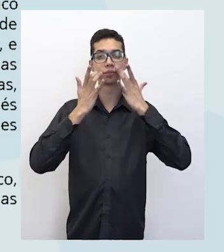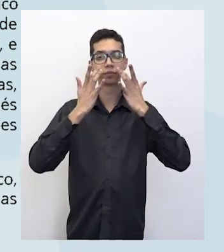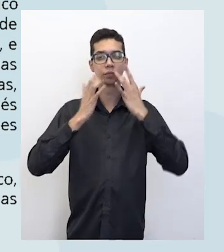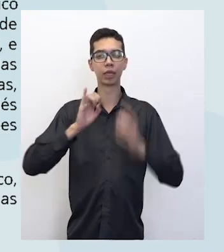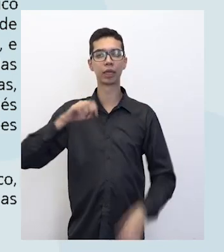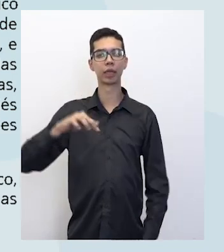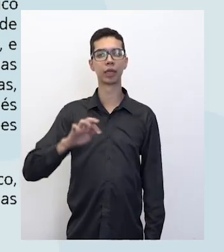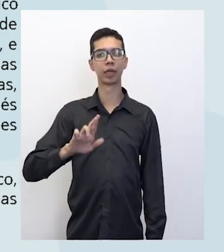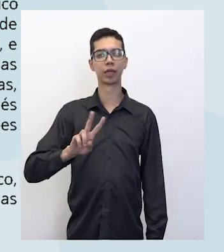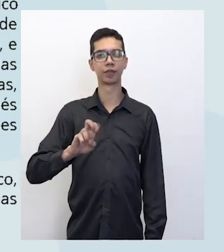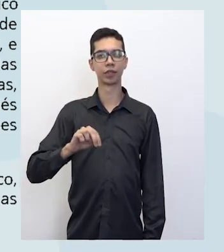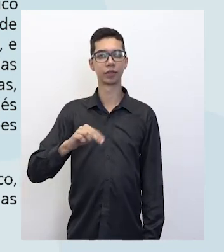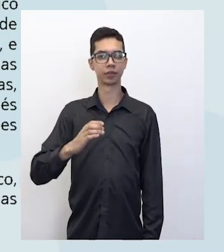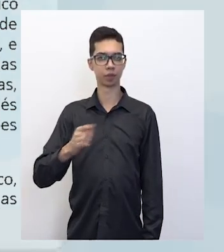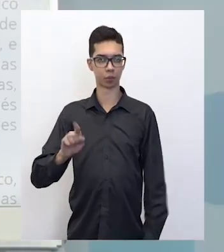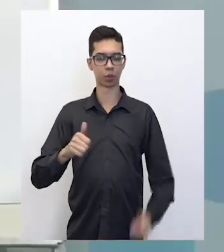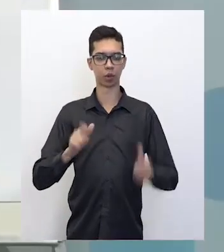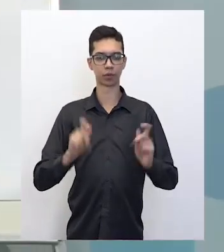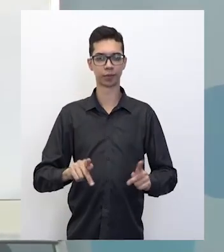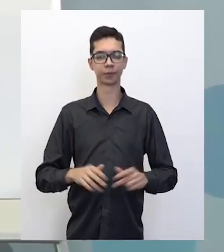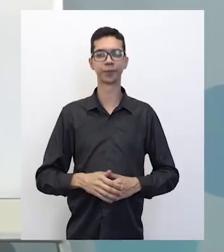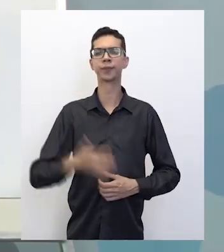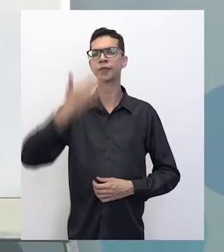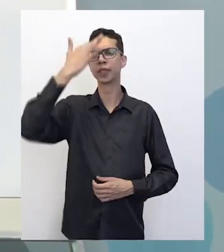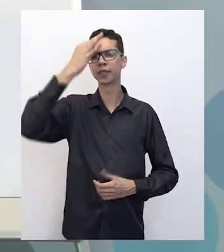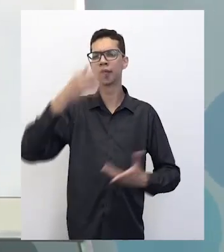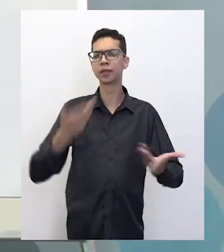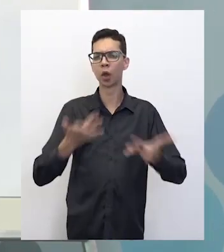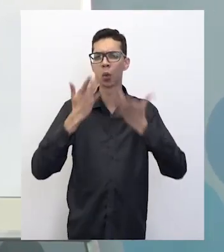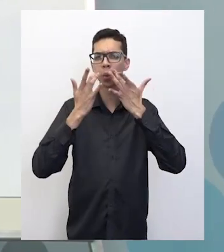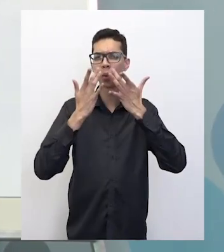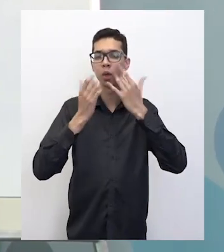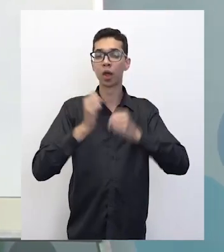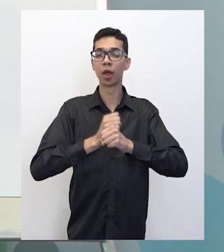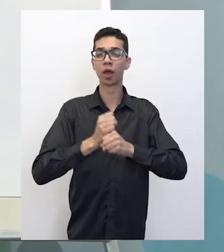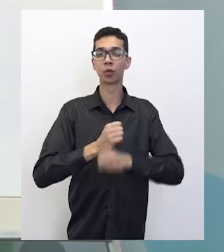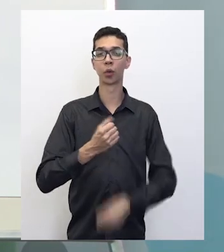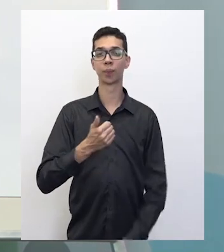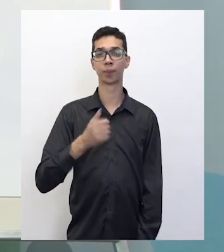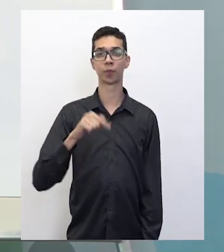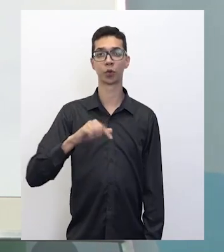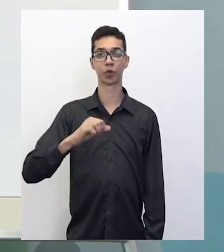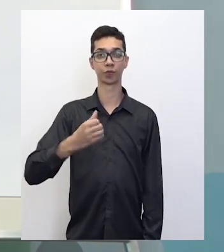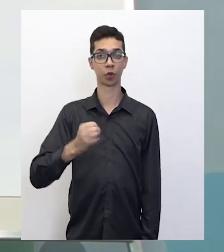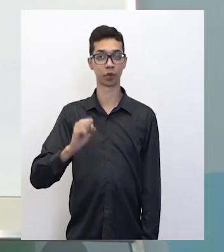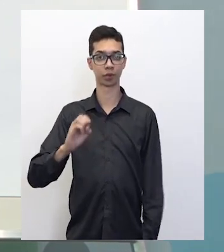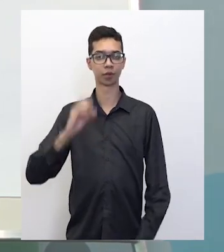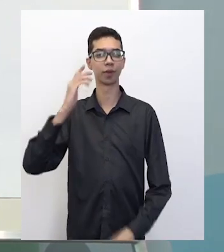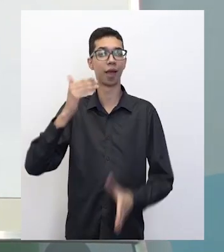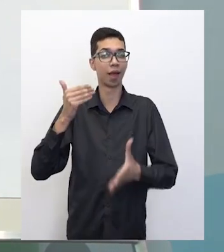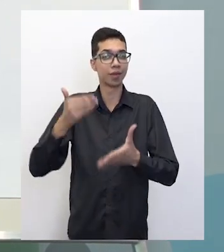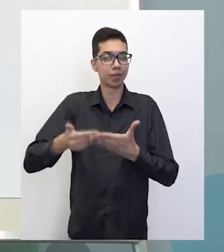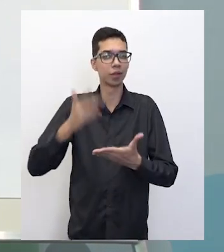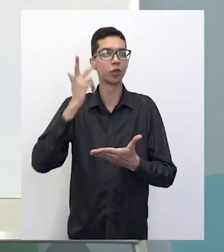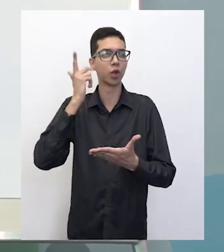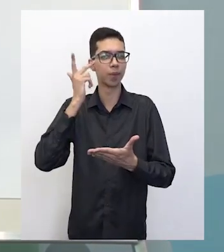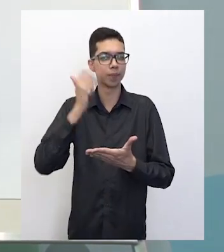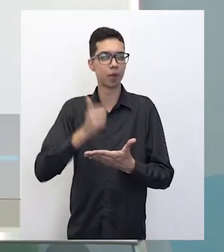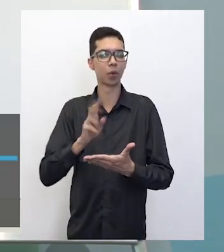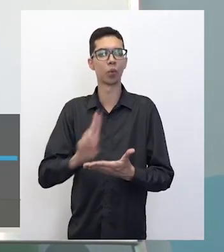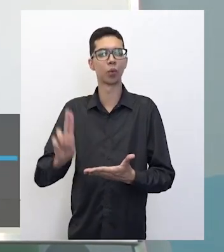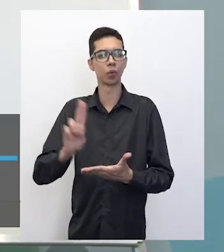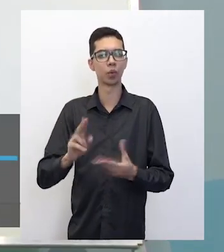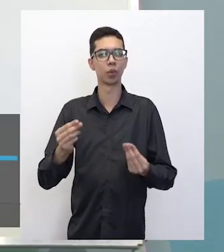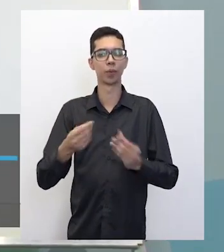pós-dramático, tá? Até a década de 80, era muito comum que se utilizássemos, né, de textos, né, e da forma,